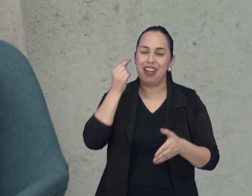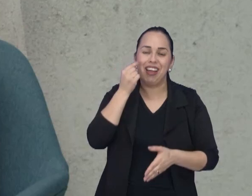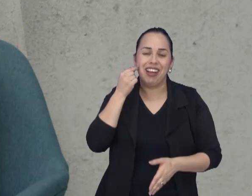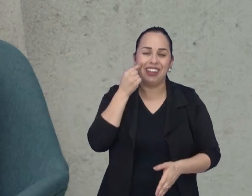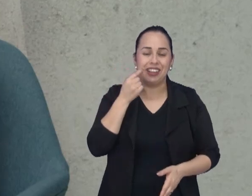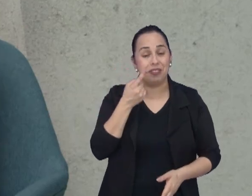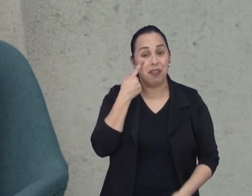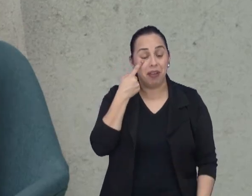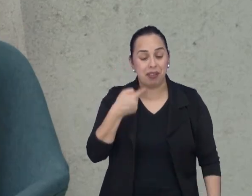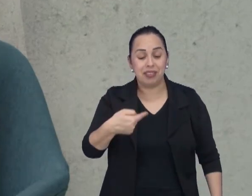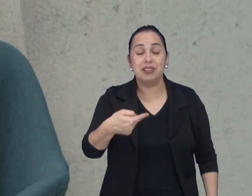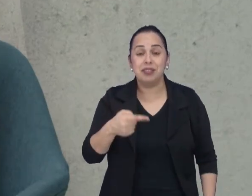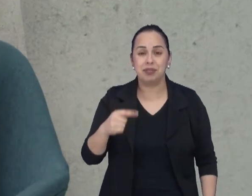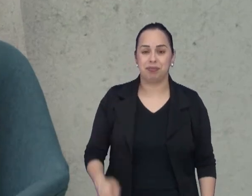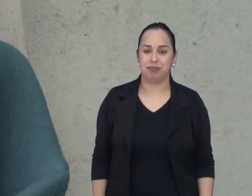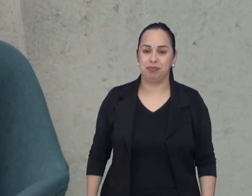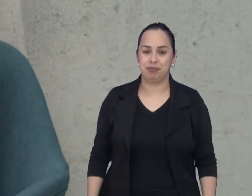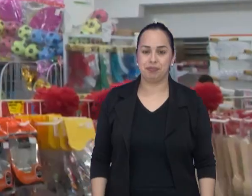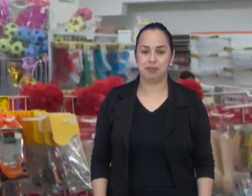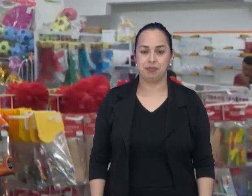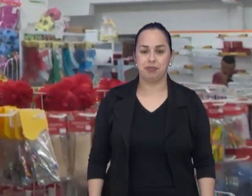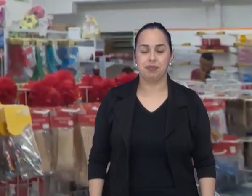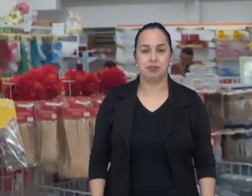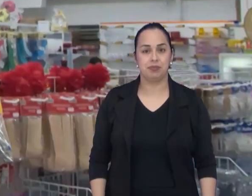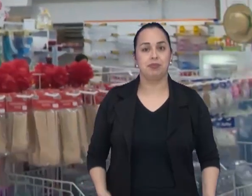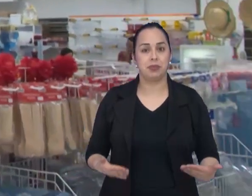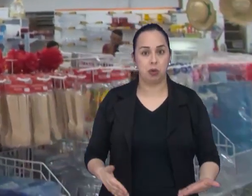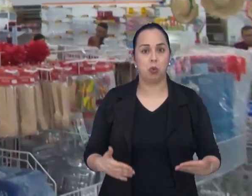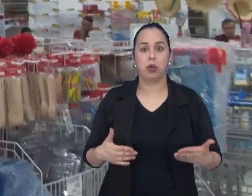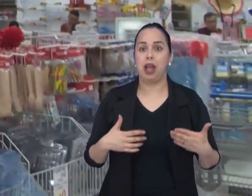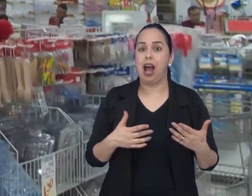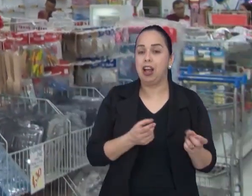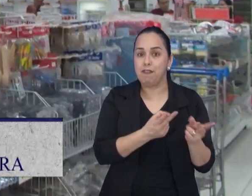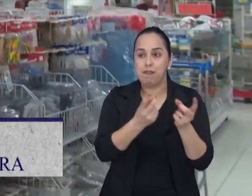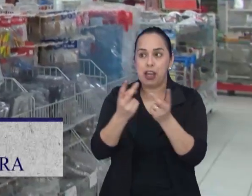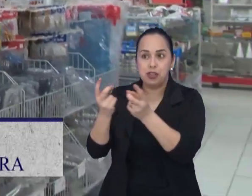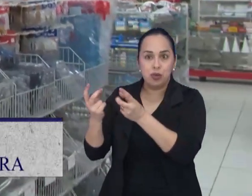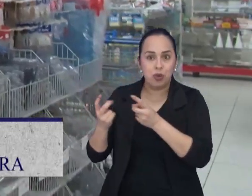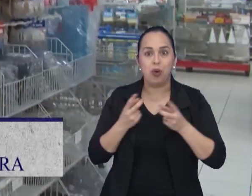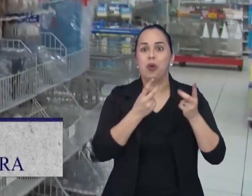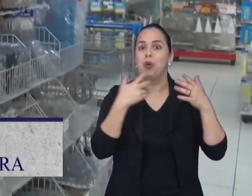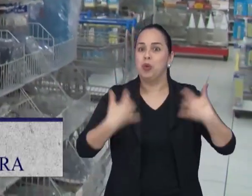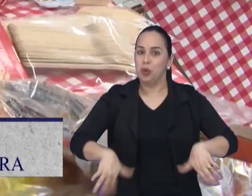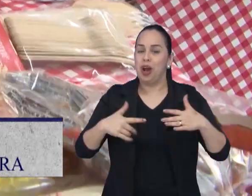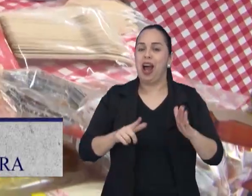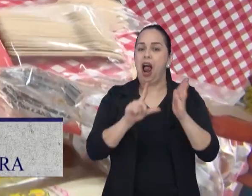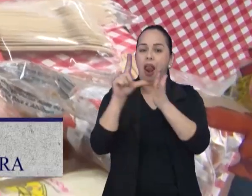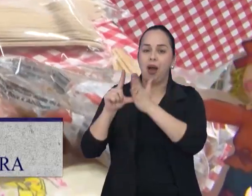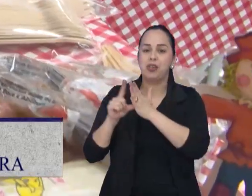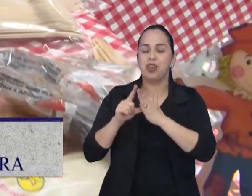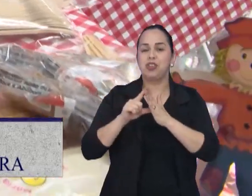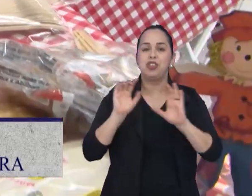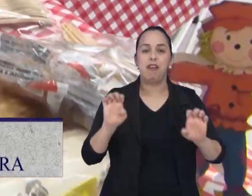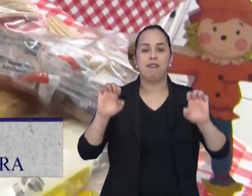no que você vai ver aqui no programa ainda. E quem também lucra bastante no mês de junho são as lojas de festa. As